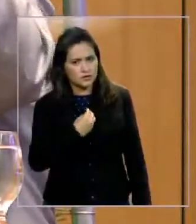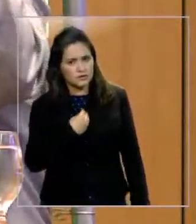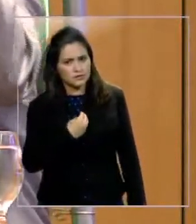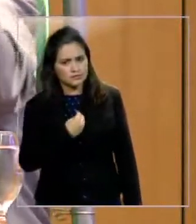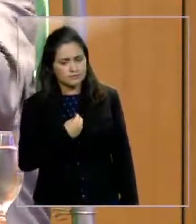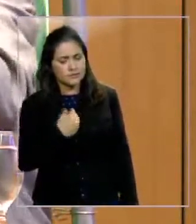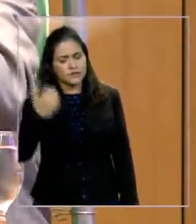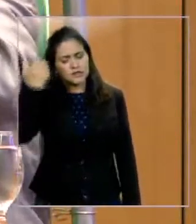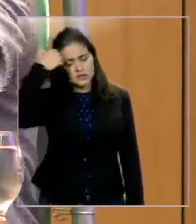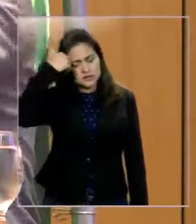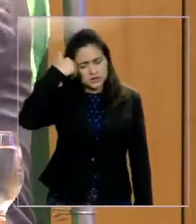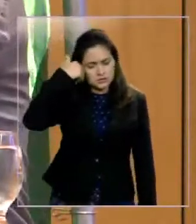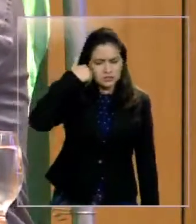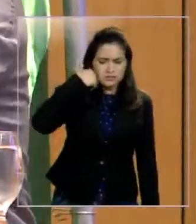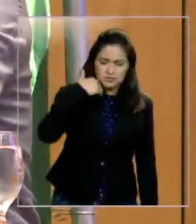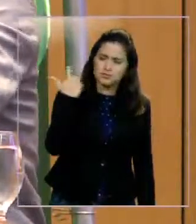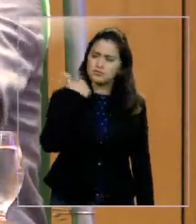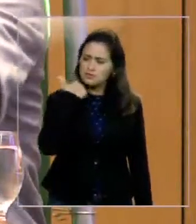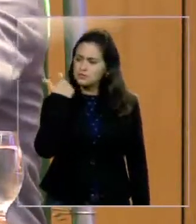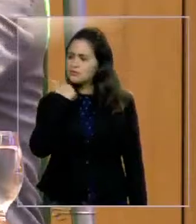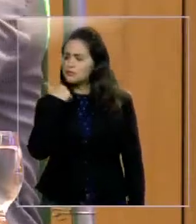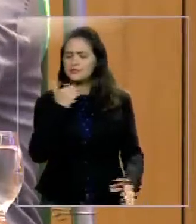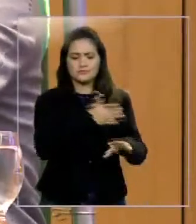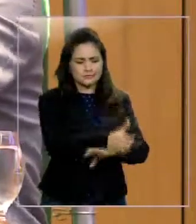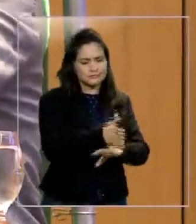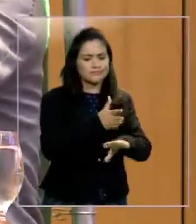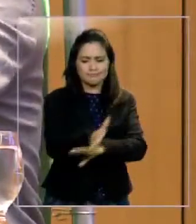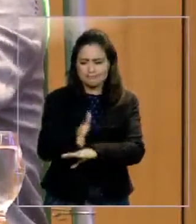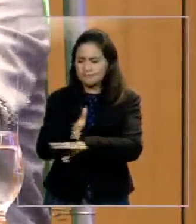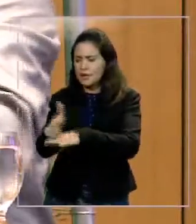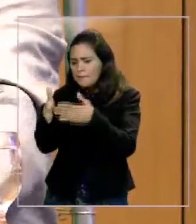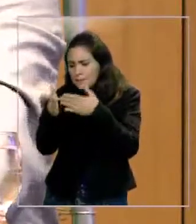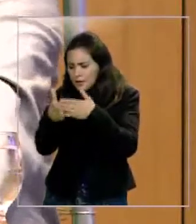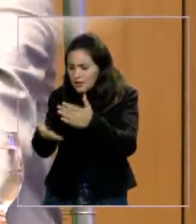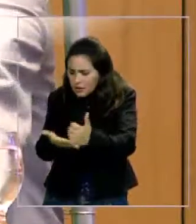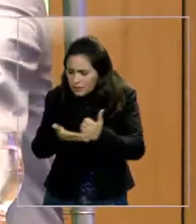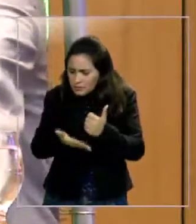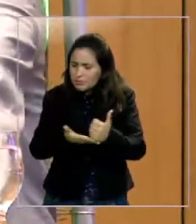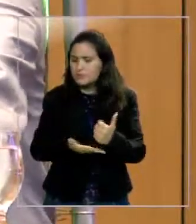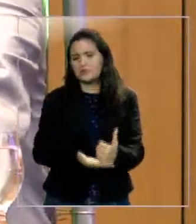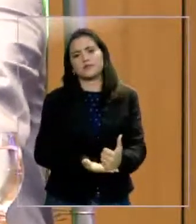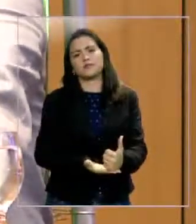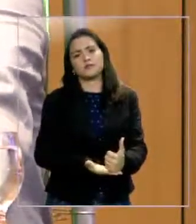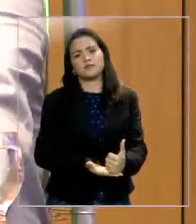ele percorre os órgãos públicos atrás de apoio, atrás de atenção.